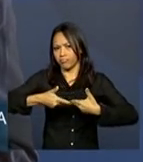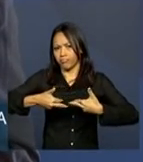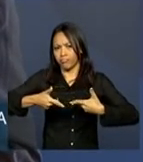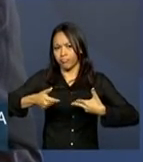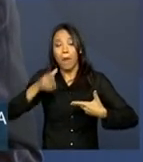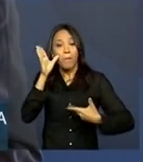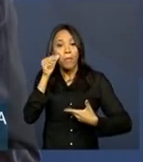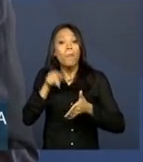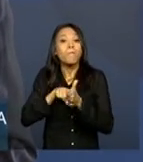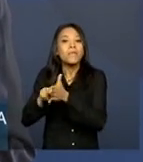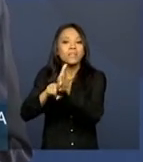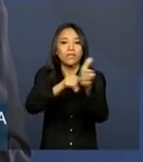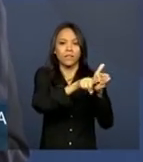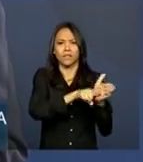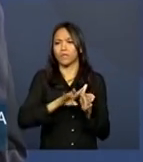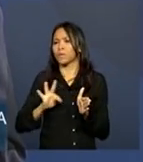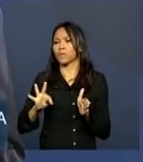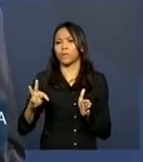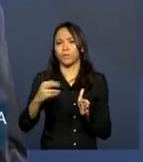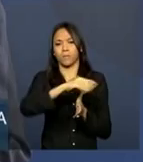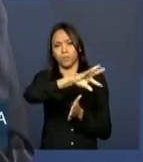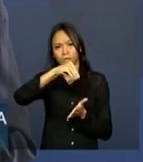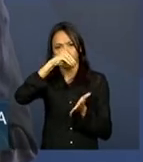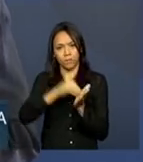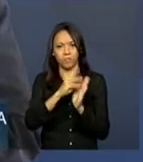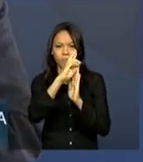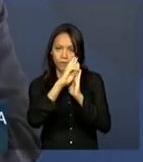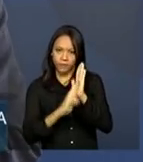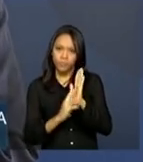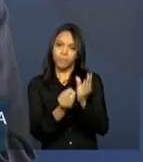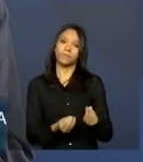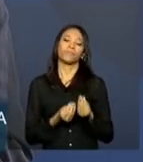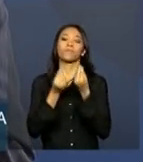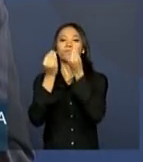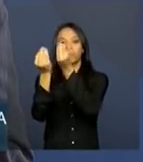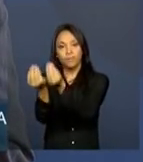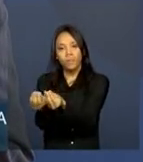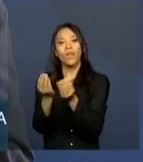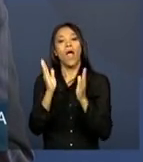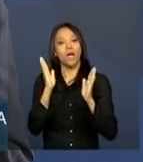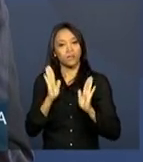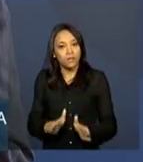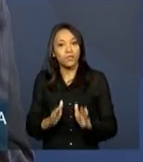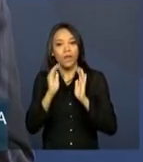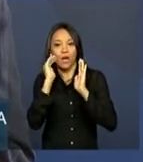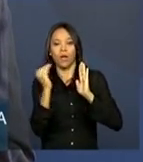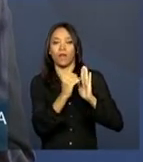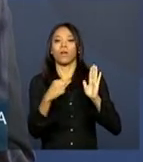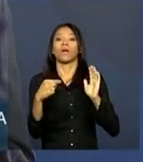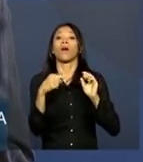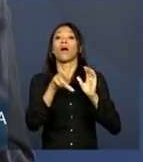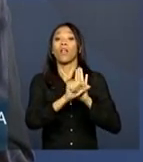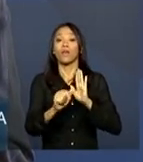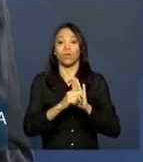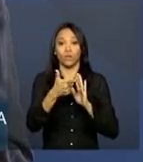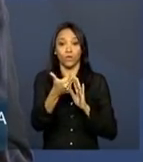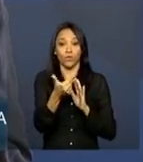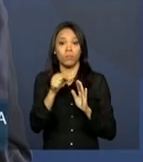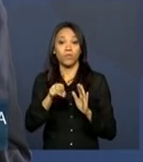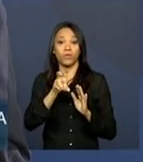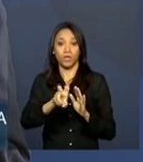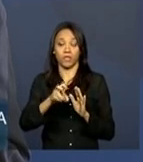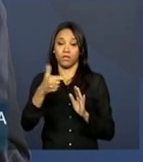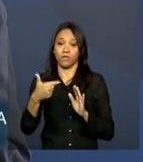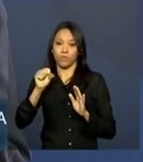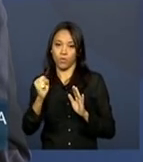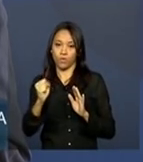que realizou cumpr assim determinação da lei 12.528 de